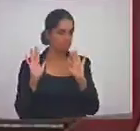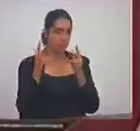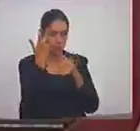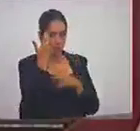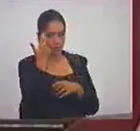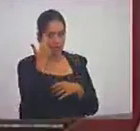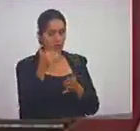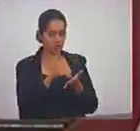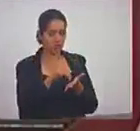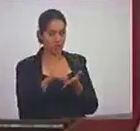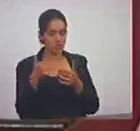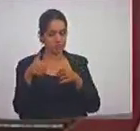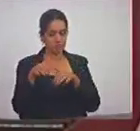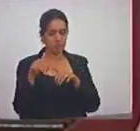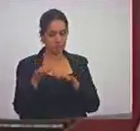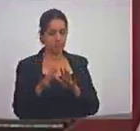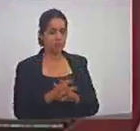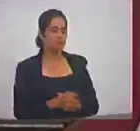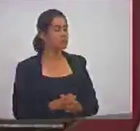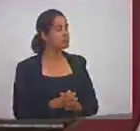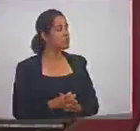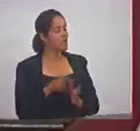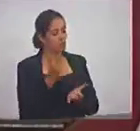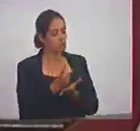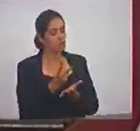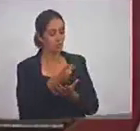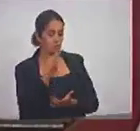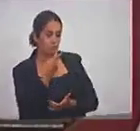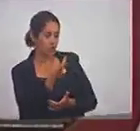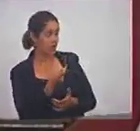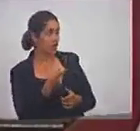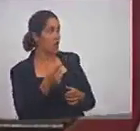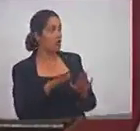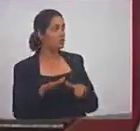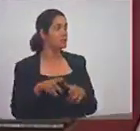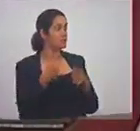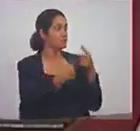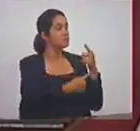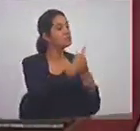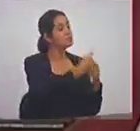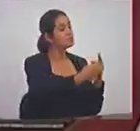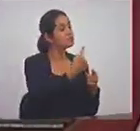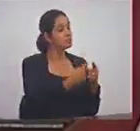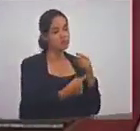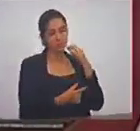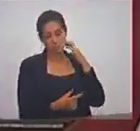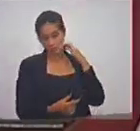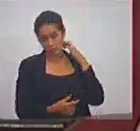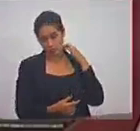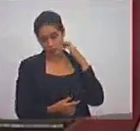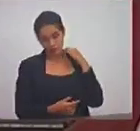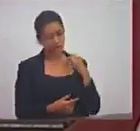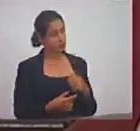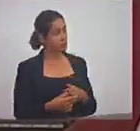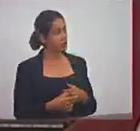na nossa secretaria. É como eu sempre digo, né? Tem político que é assim, ó. Ele é como cartomante com Alzheimer.